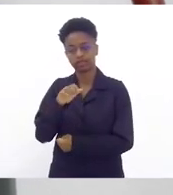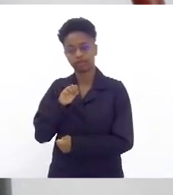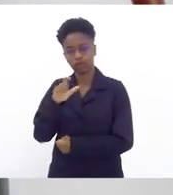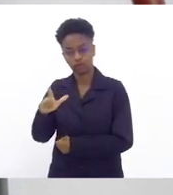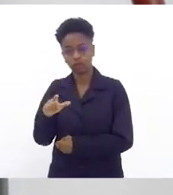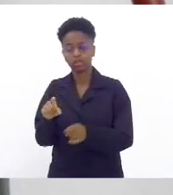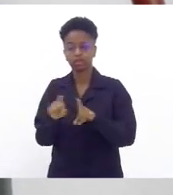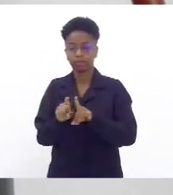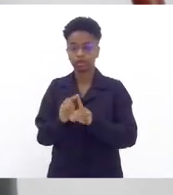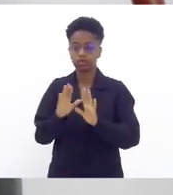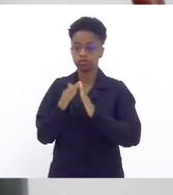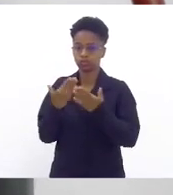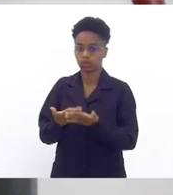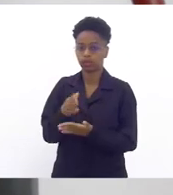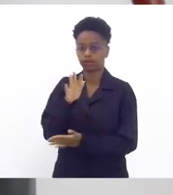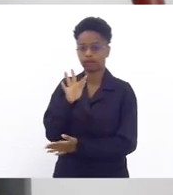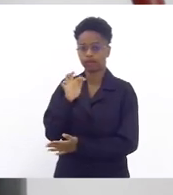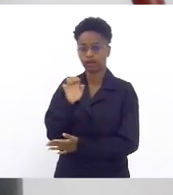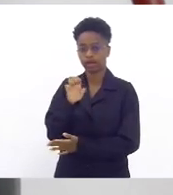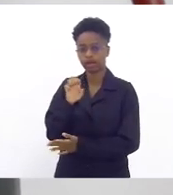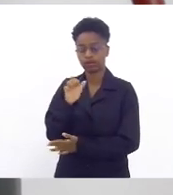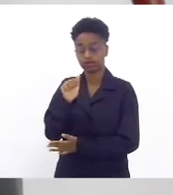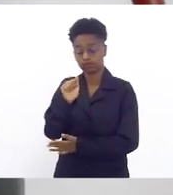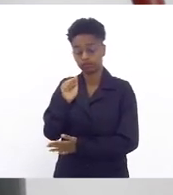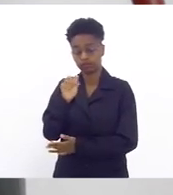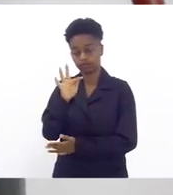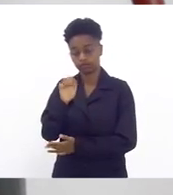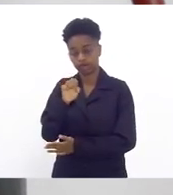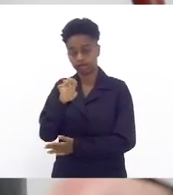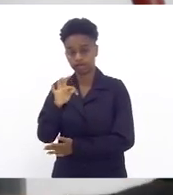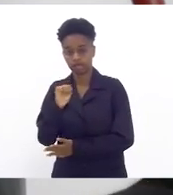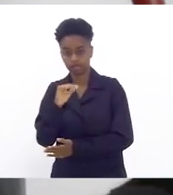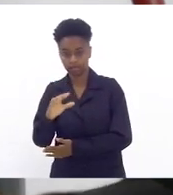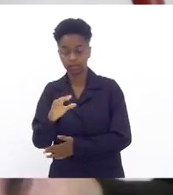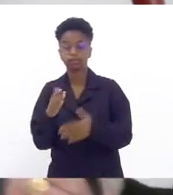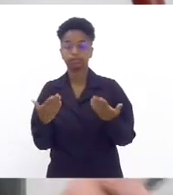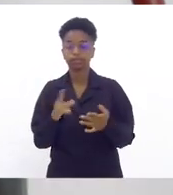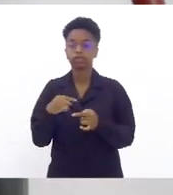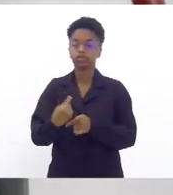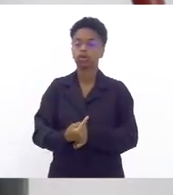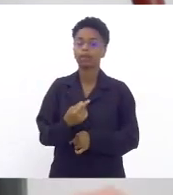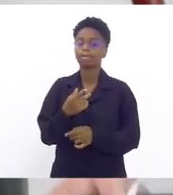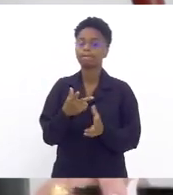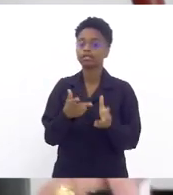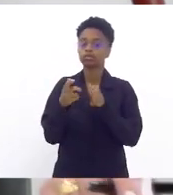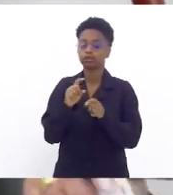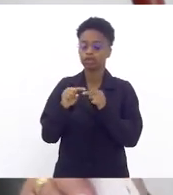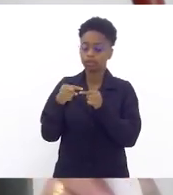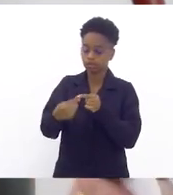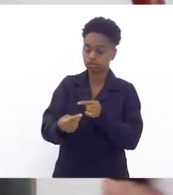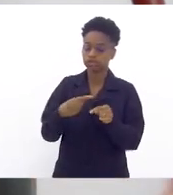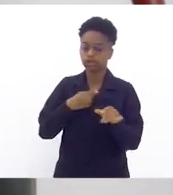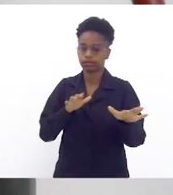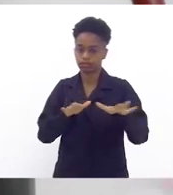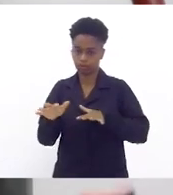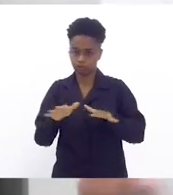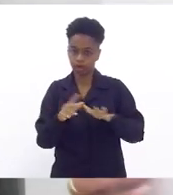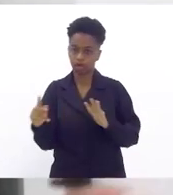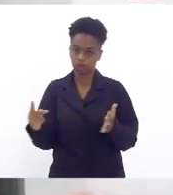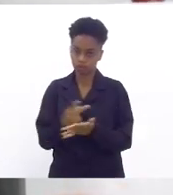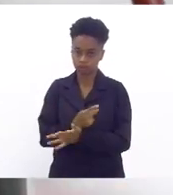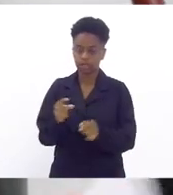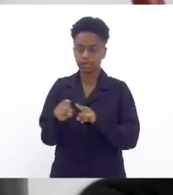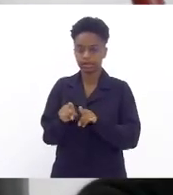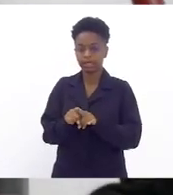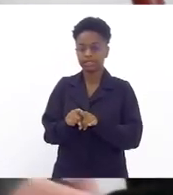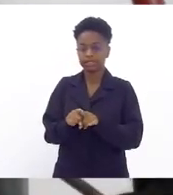a escola Faetec E aí a gente percebeu que a seguir teve uma mobilização a partir já na